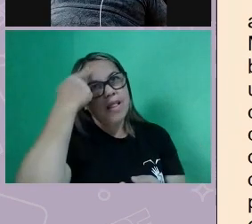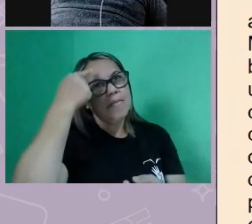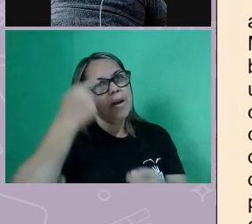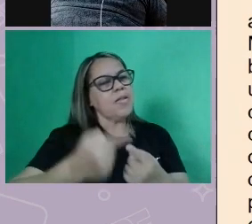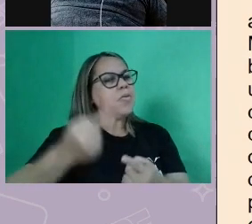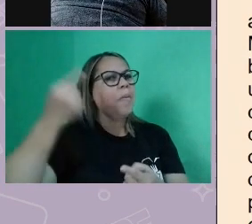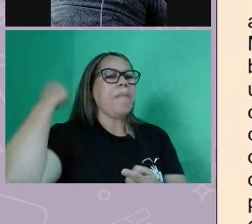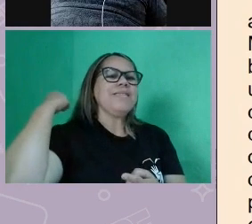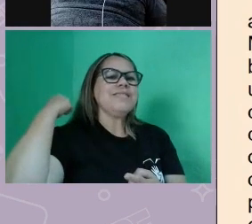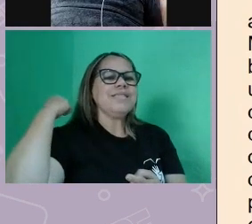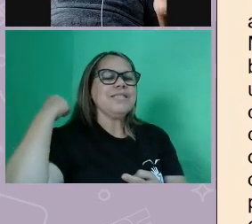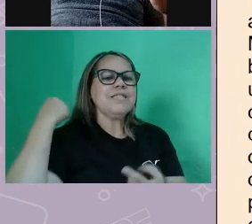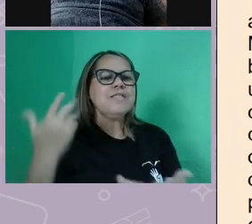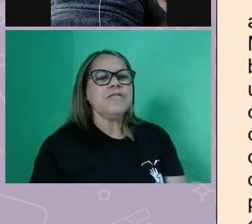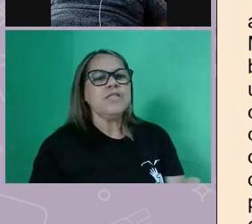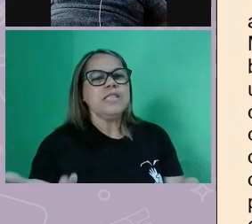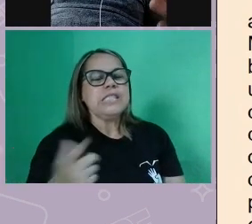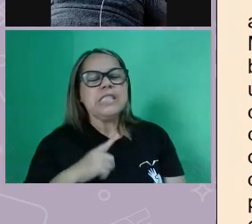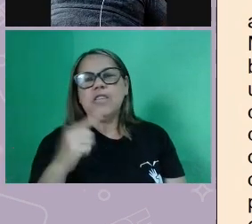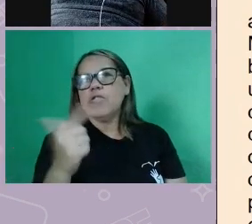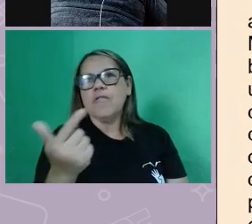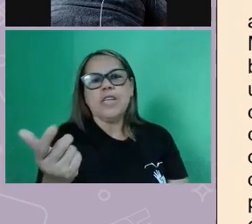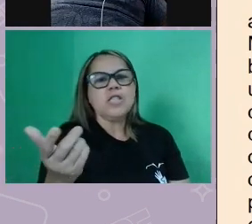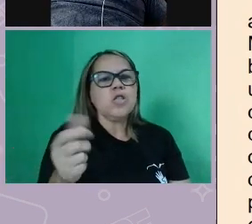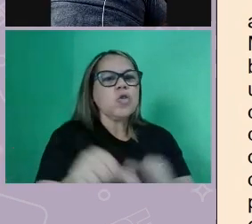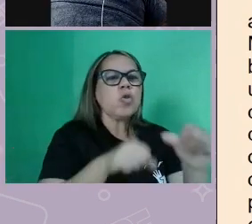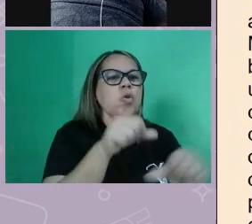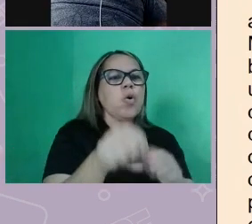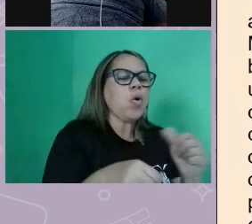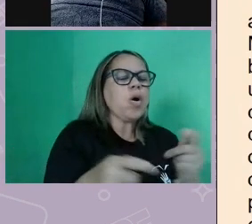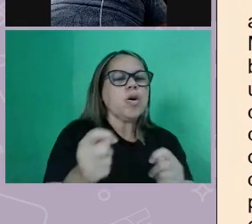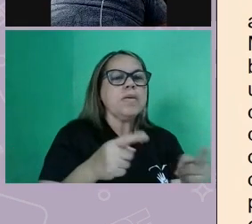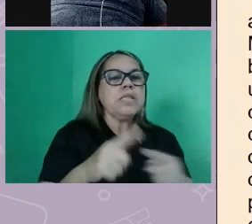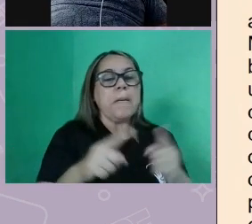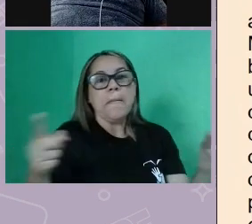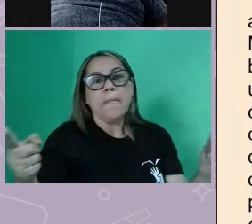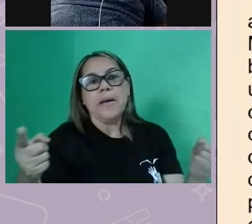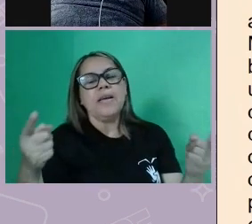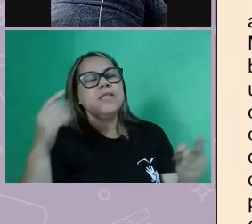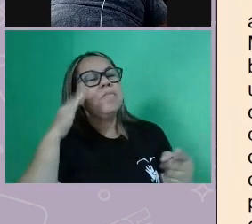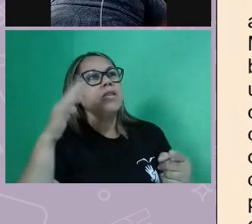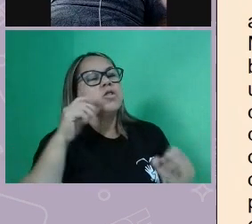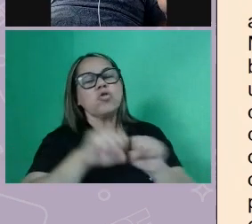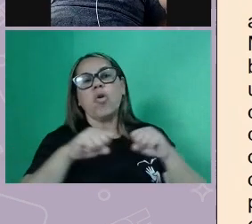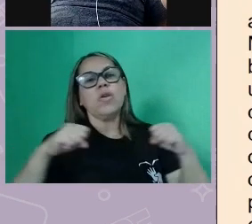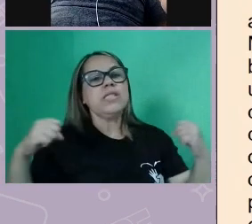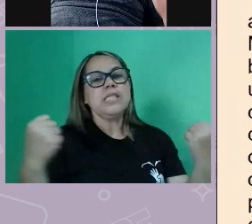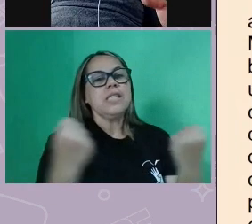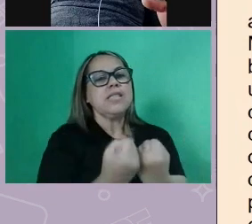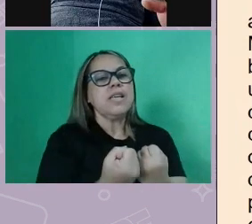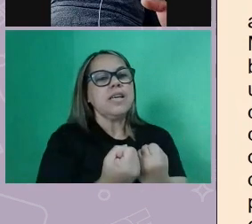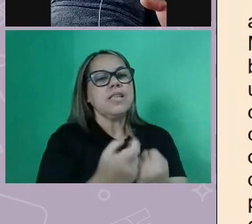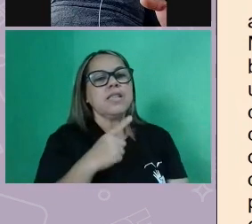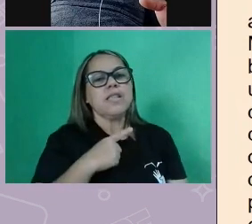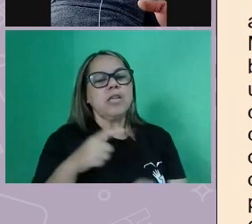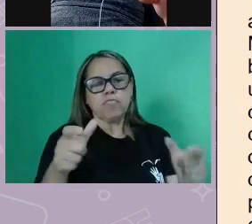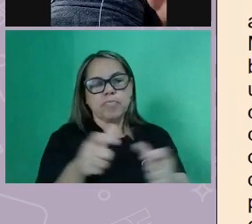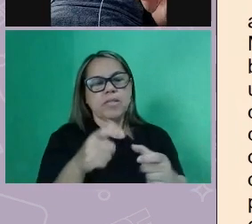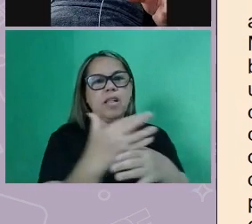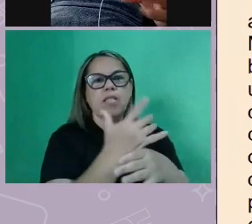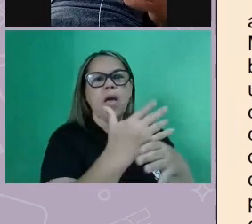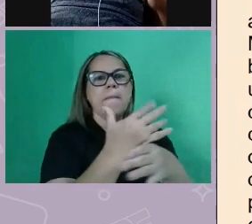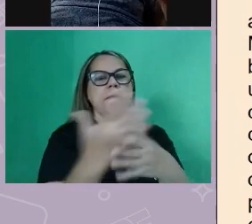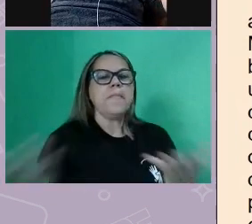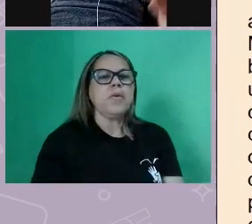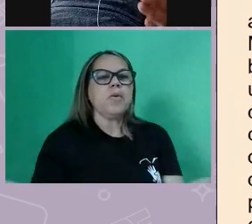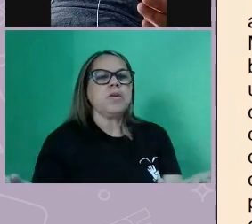antes disso sempre existiam trocas comerciais mas na sociedade onde existem poucas cidades as